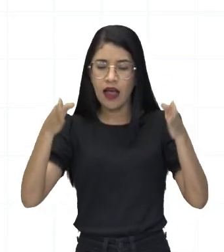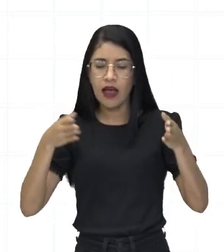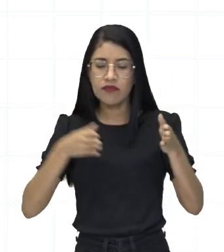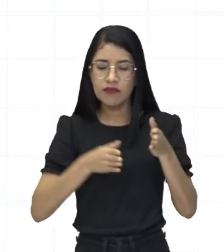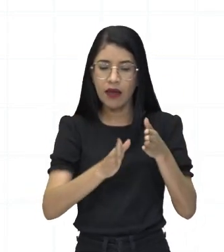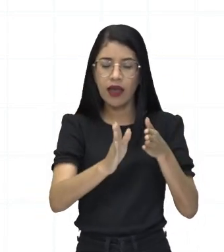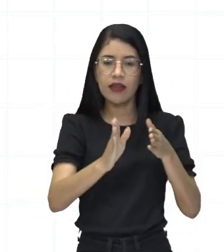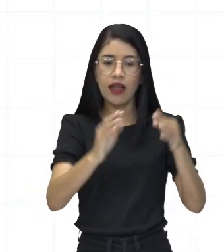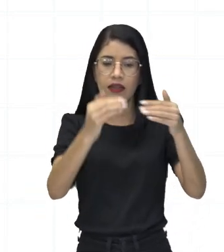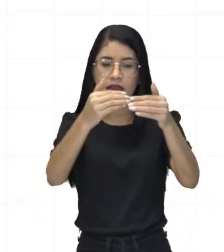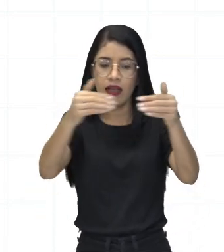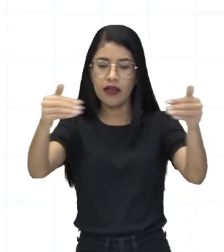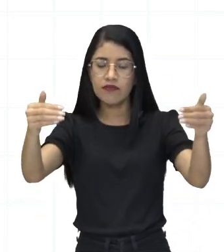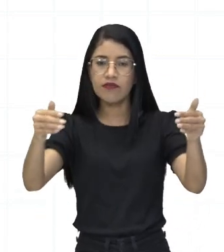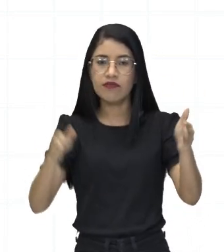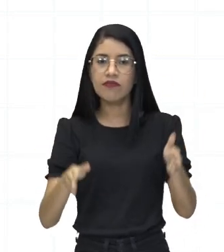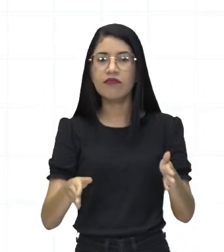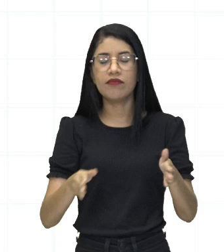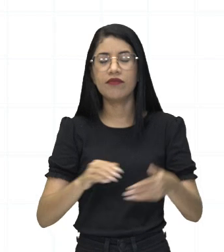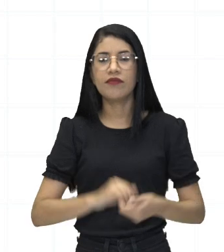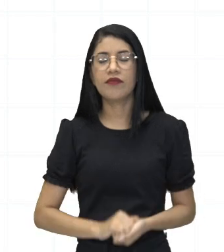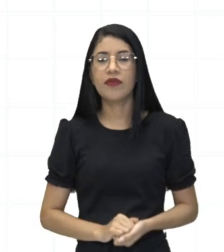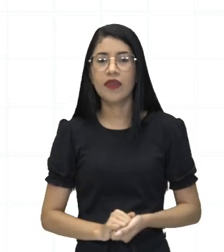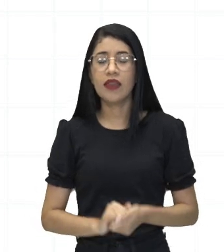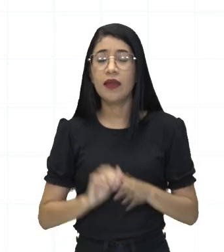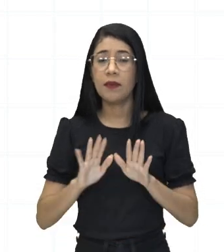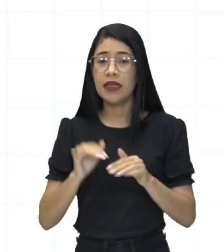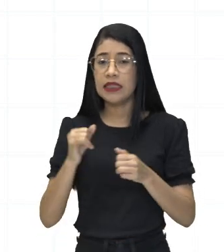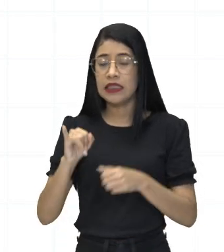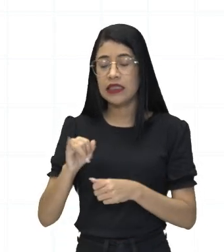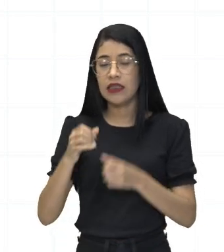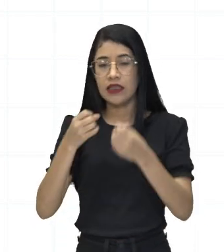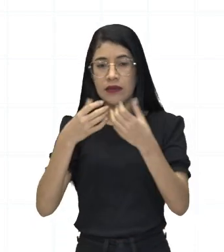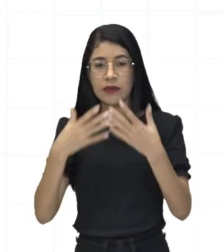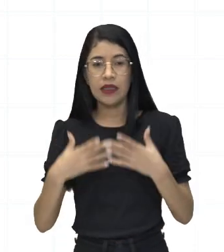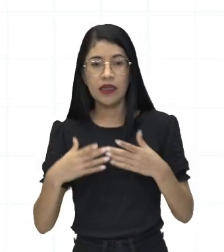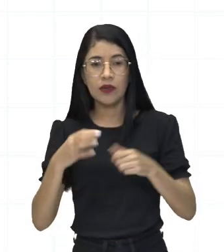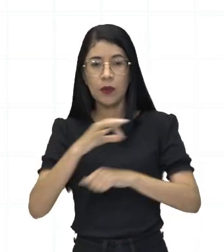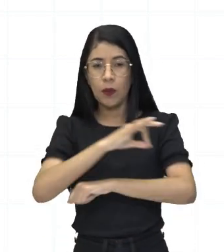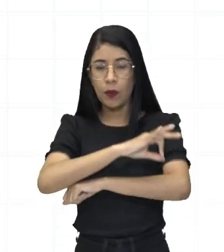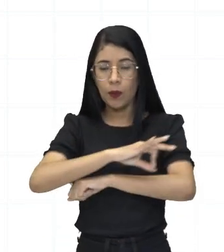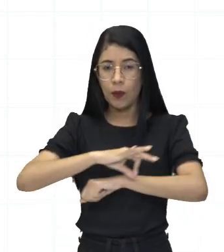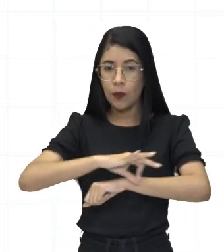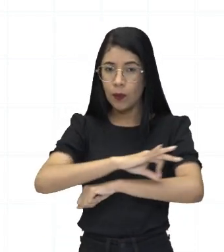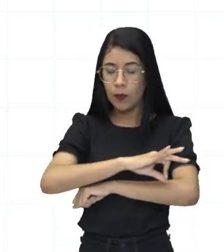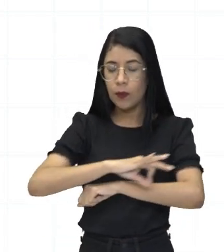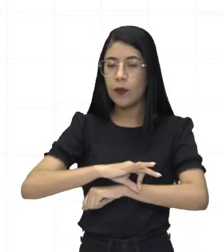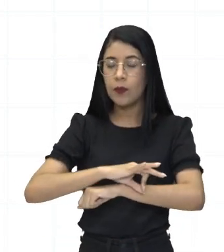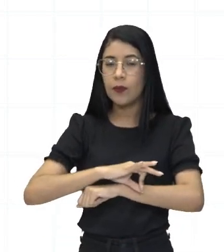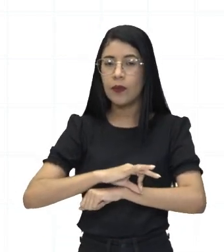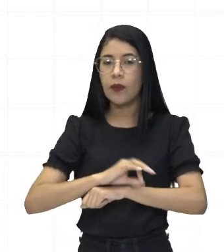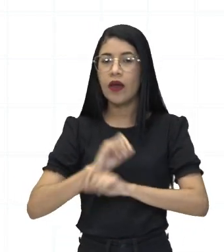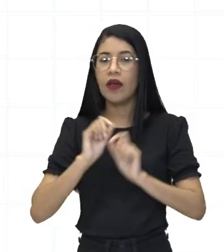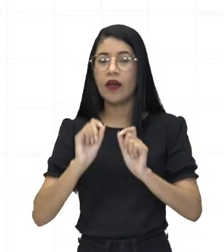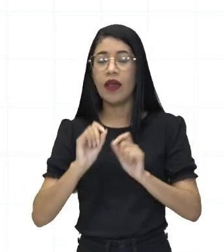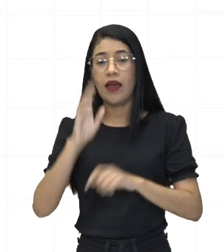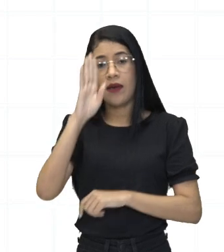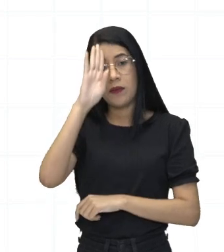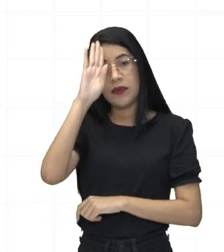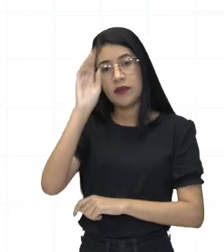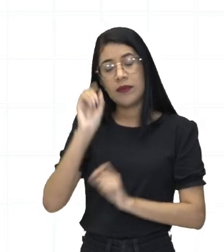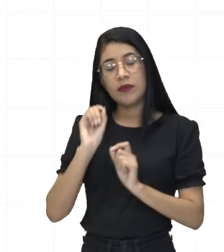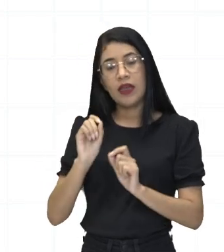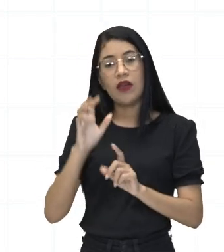dos templos. Ora, se nós estamos falando da questão da arquitetura, a arquitetura vai ser principalmente